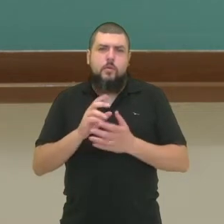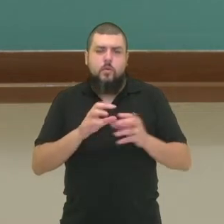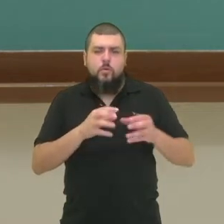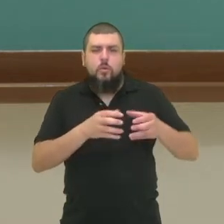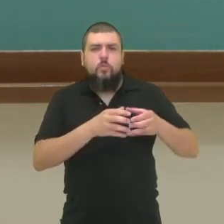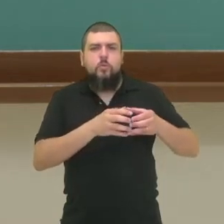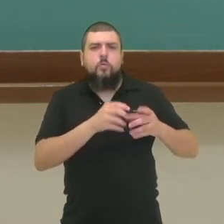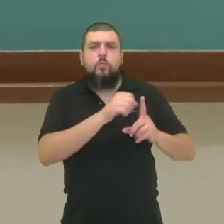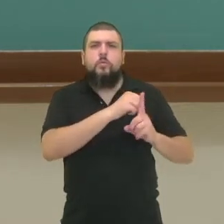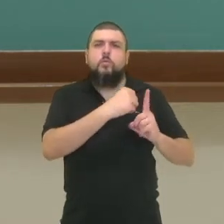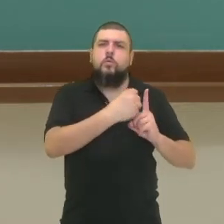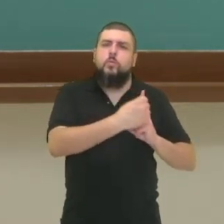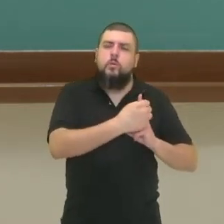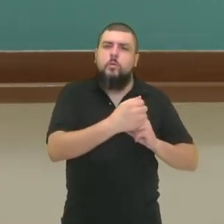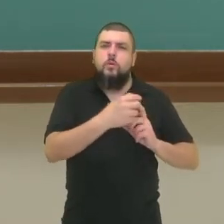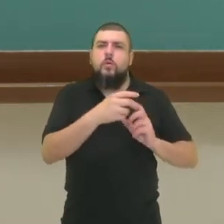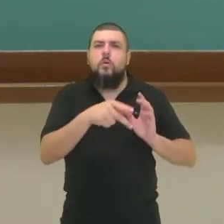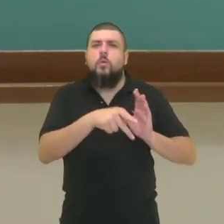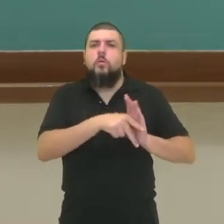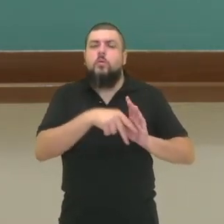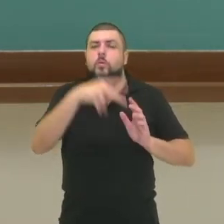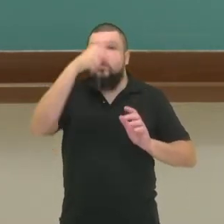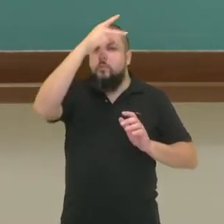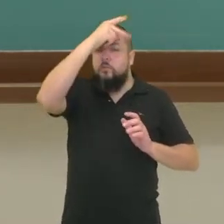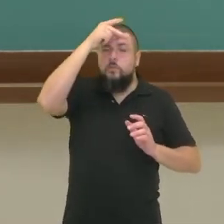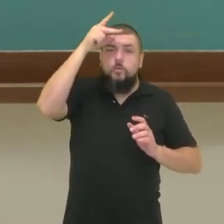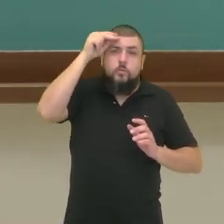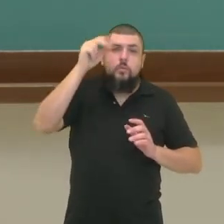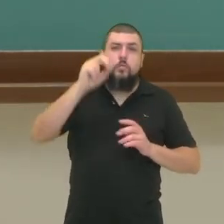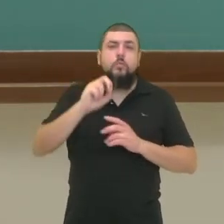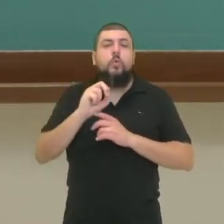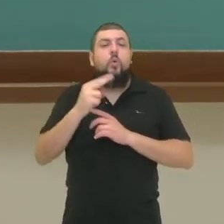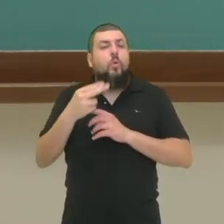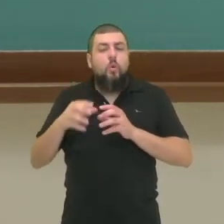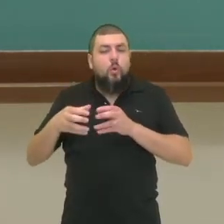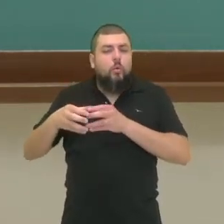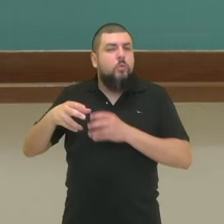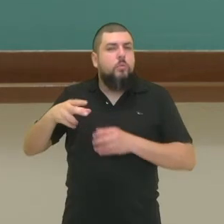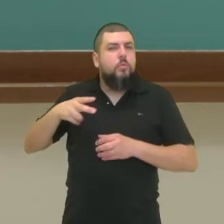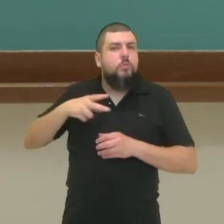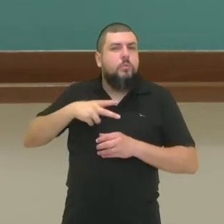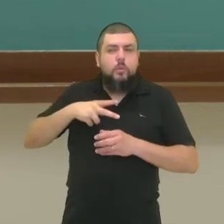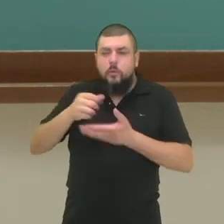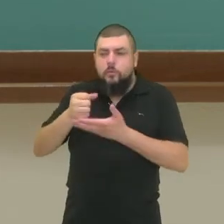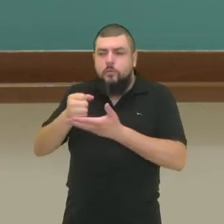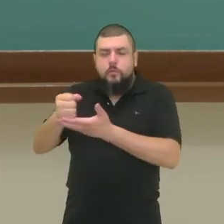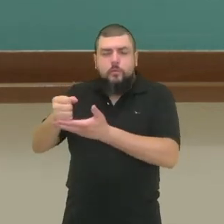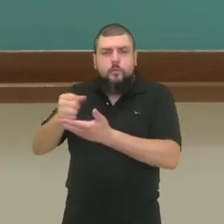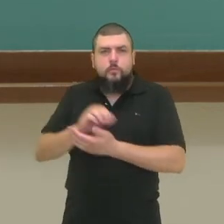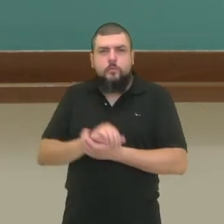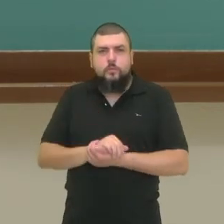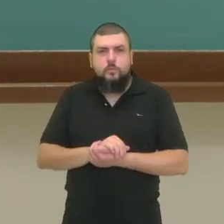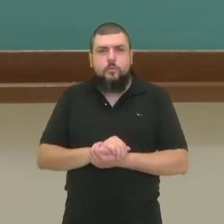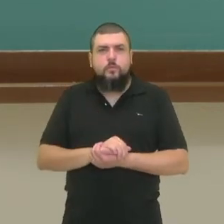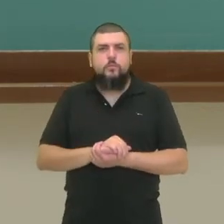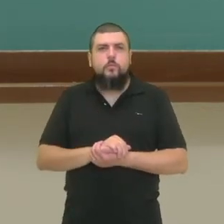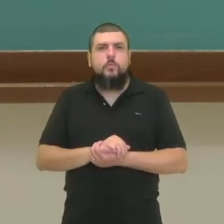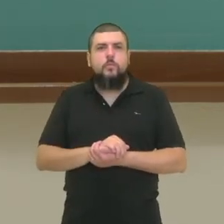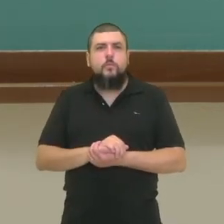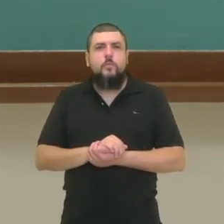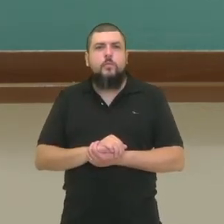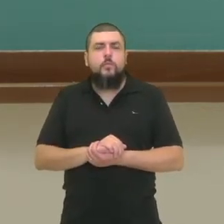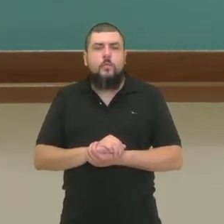da prefeitura, de alguma instituição. E o que é feito para que as pessoas não passem frio no inverno, né?